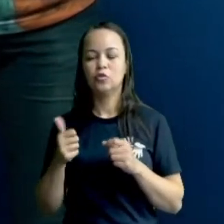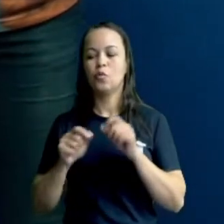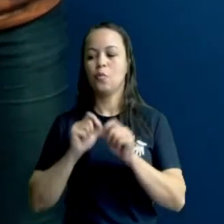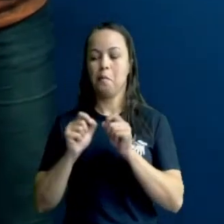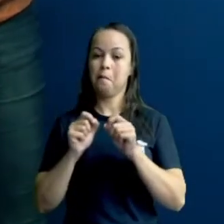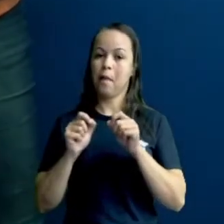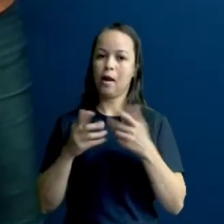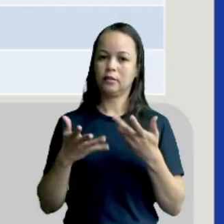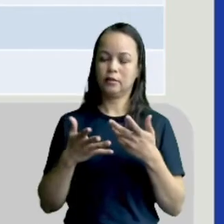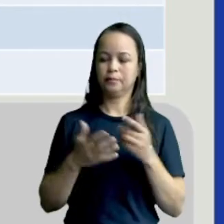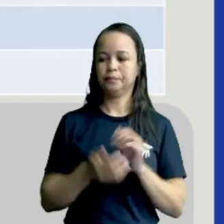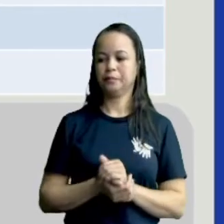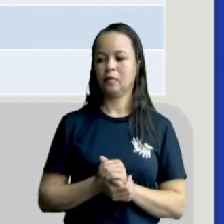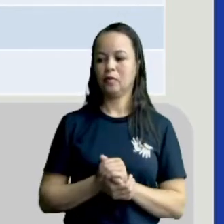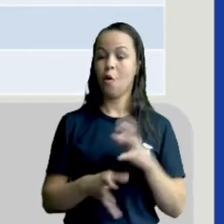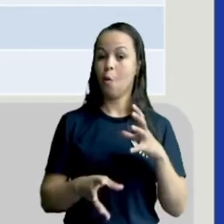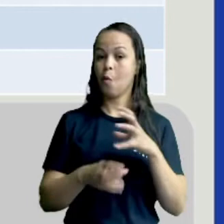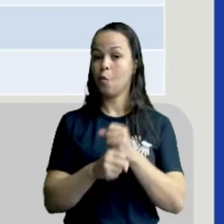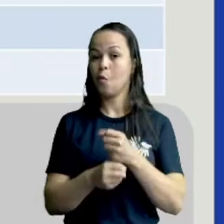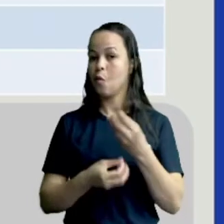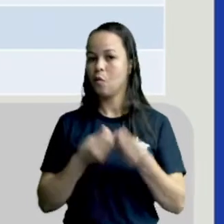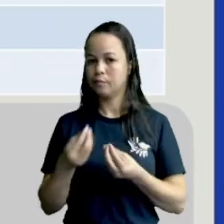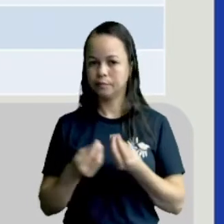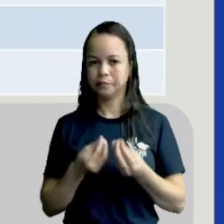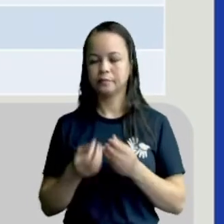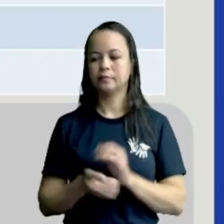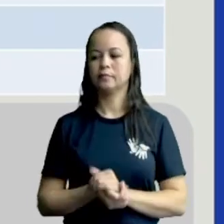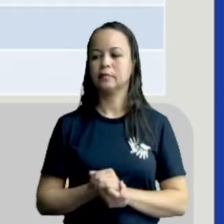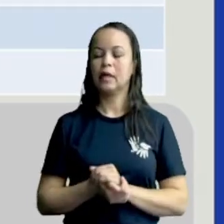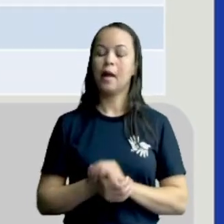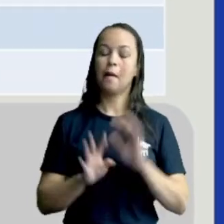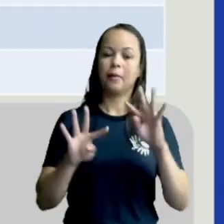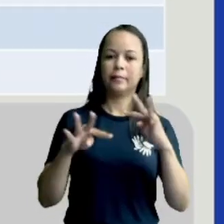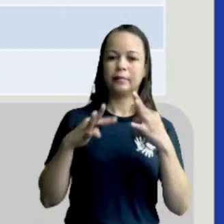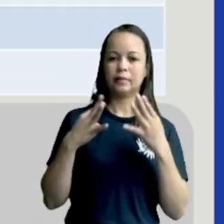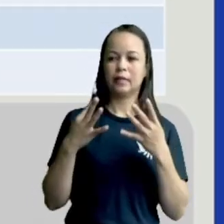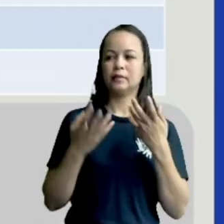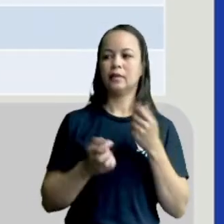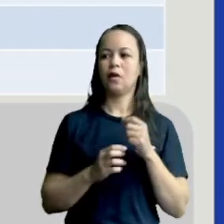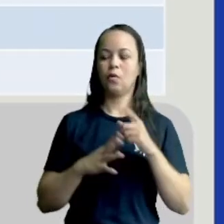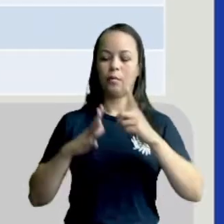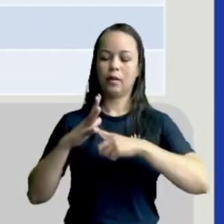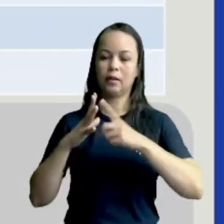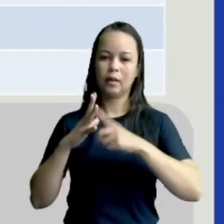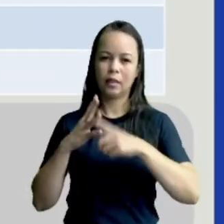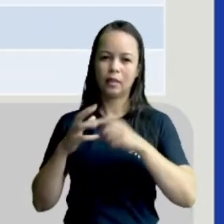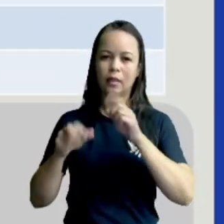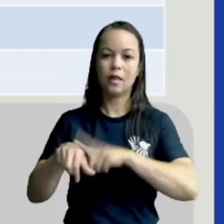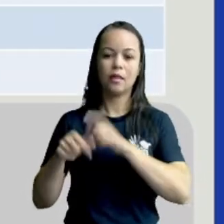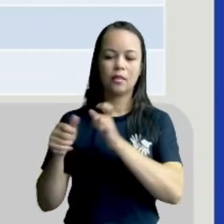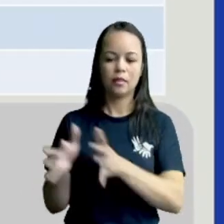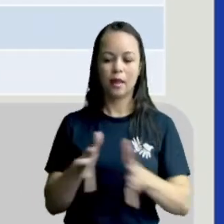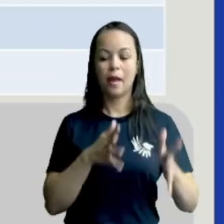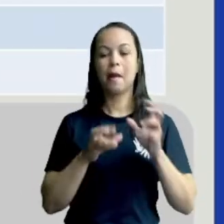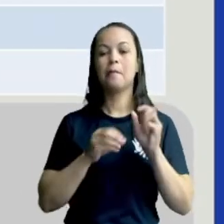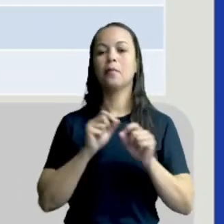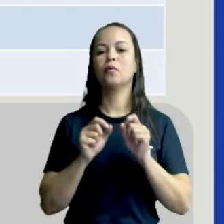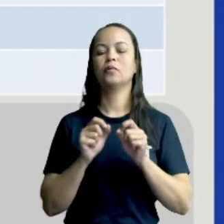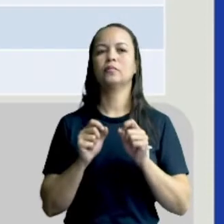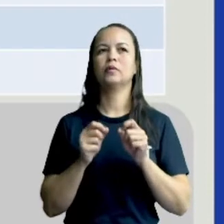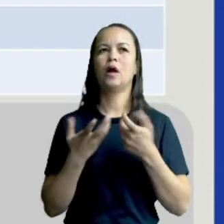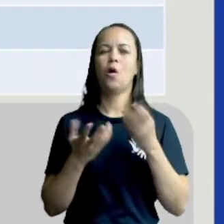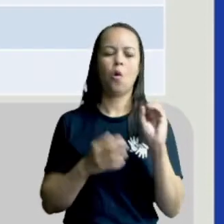Então, presta bem atenção aí às medidas de tempo. A gente já viu que o dia, em relação à rotação da Terra, tem